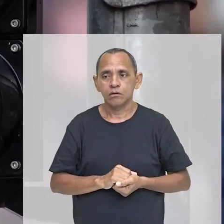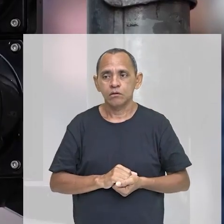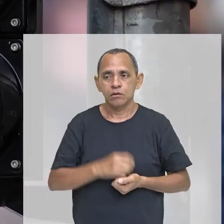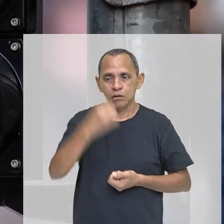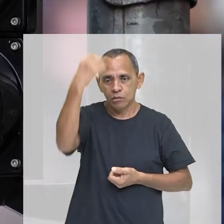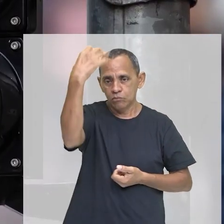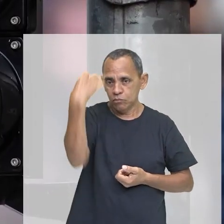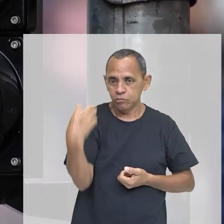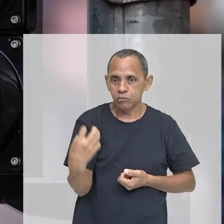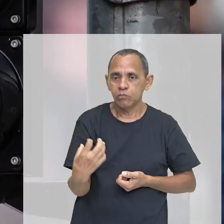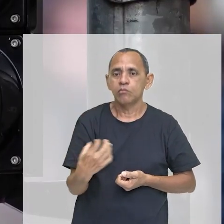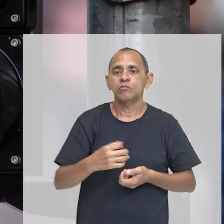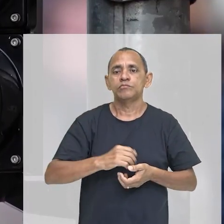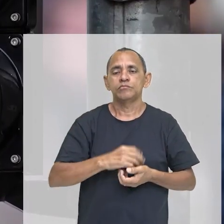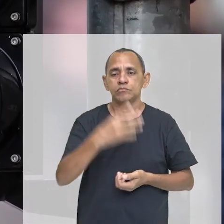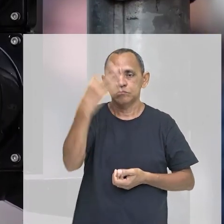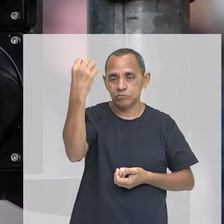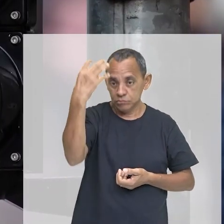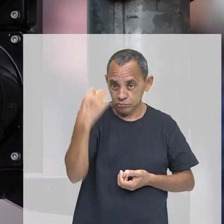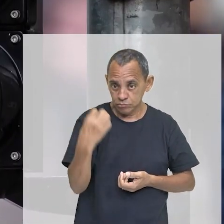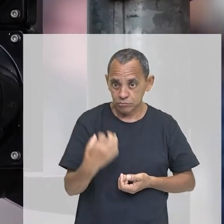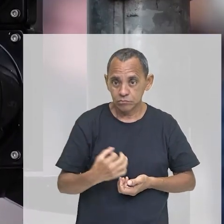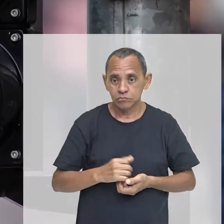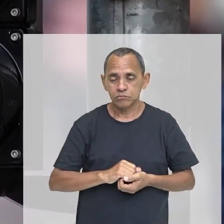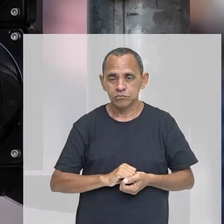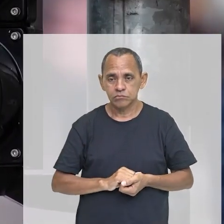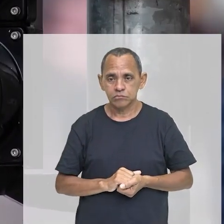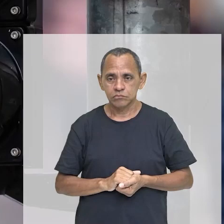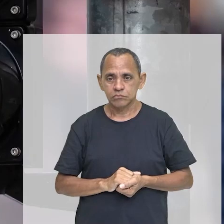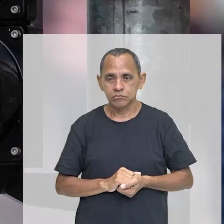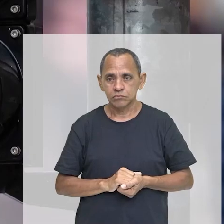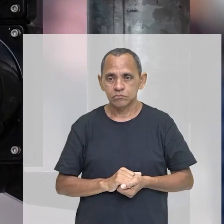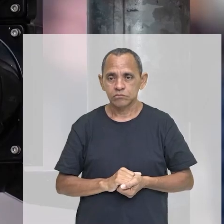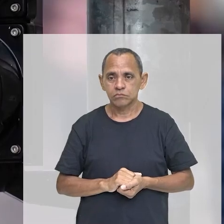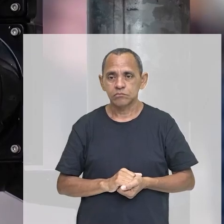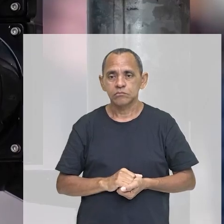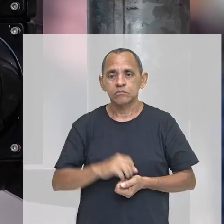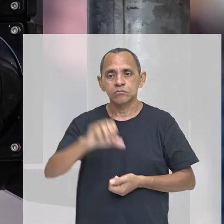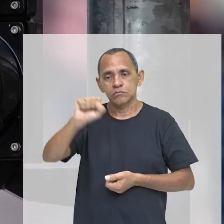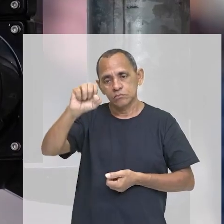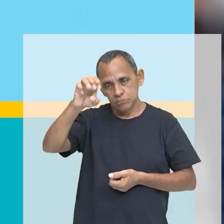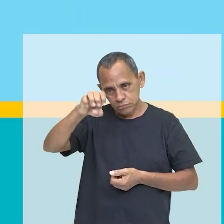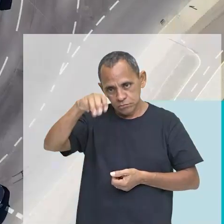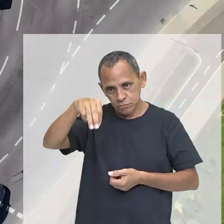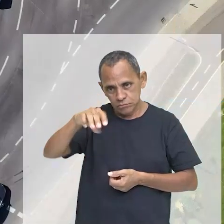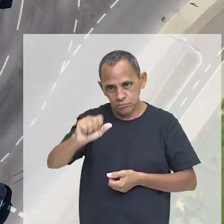Sinal de trânsito. Semáforo. Sinal de trânsito. Semáforo.